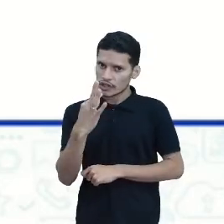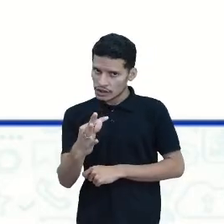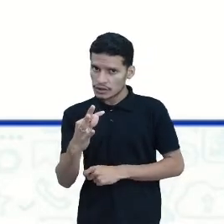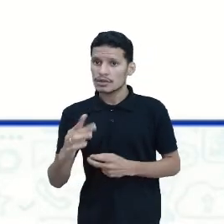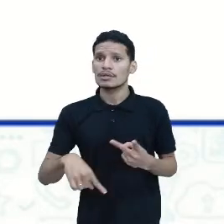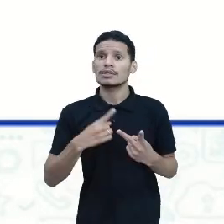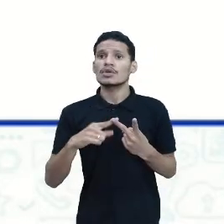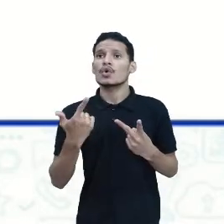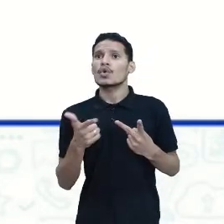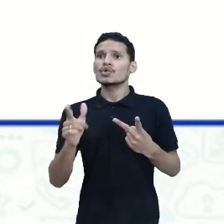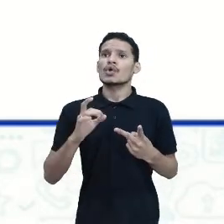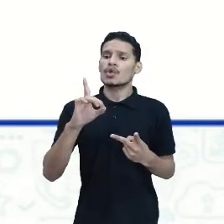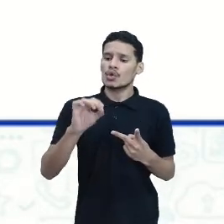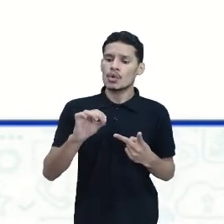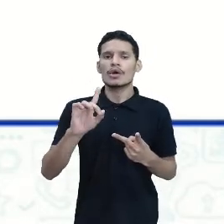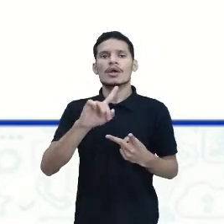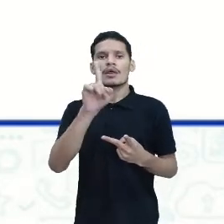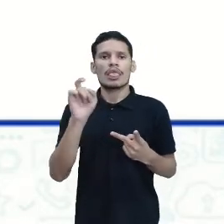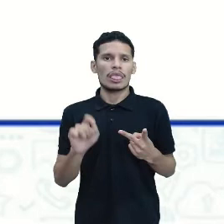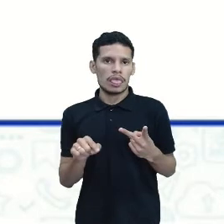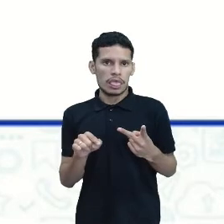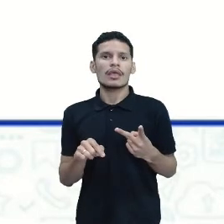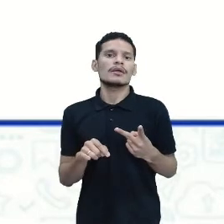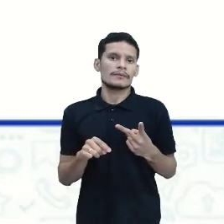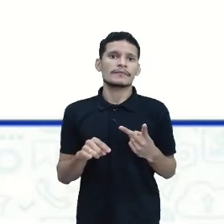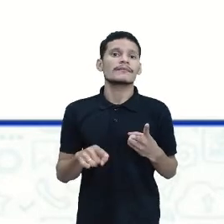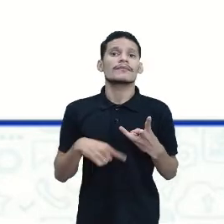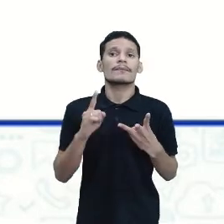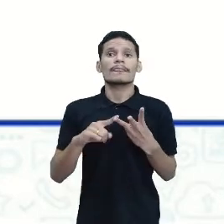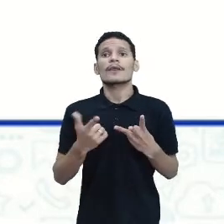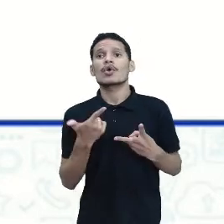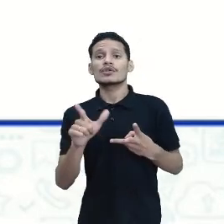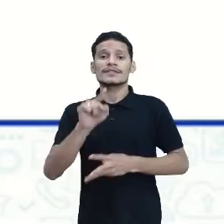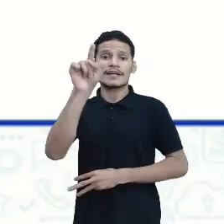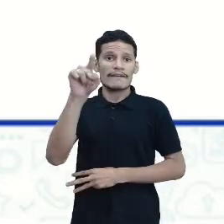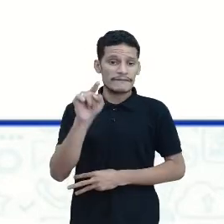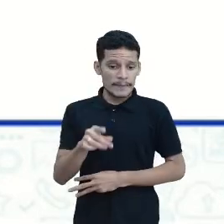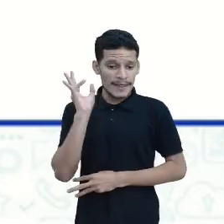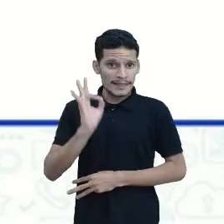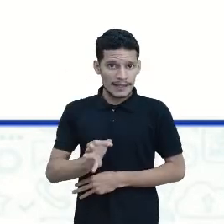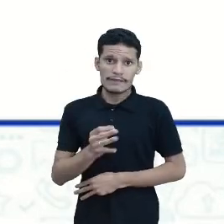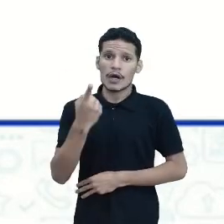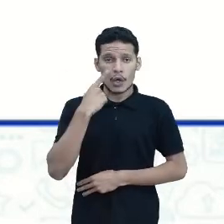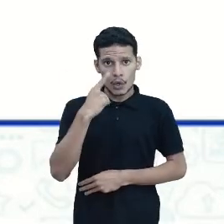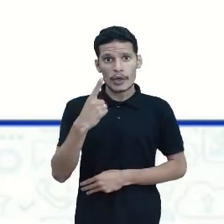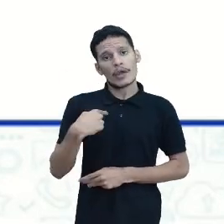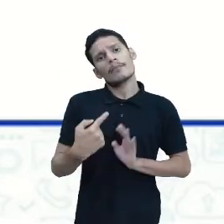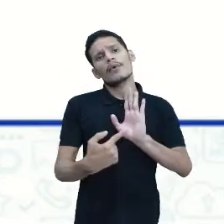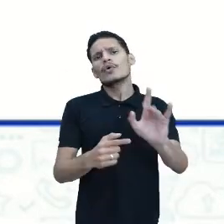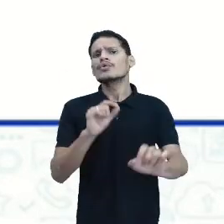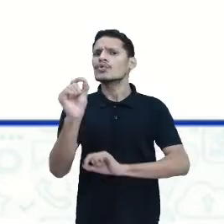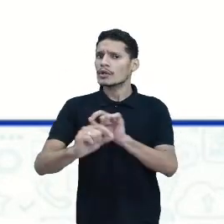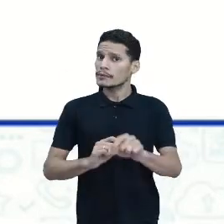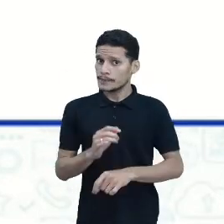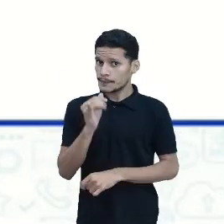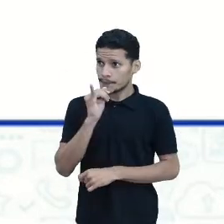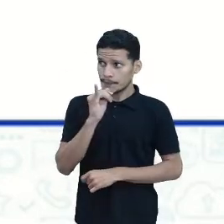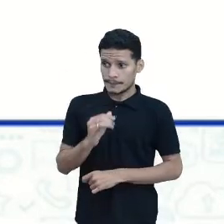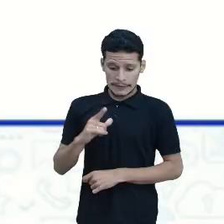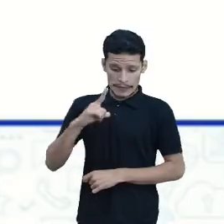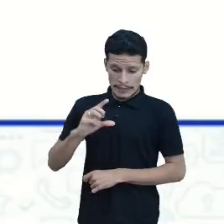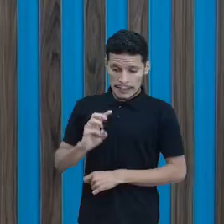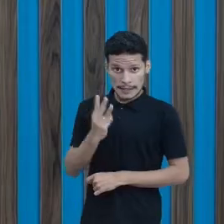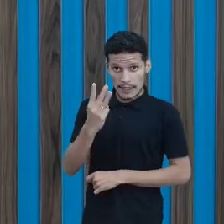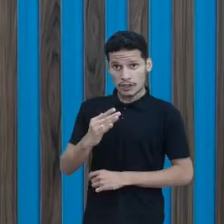forma interrogativa. Então, bora para a forma afirmativa, gente, ó. O que é que eu chamo a atenção a vocês? Eu chamo a atenção a vocês nos